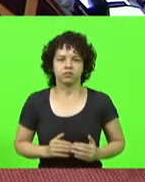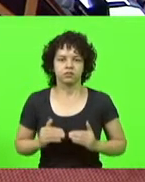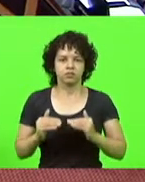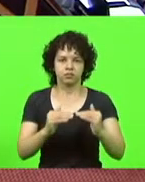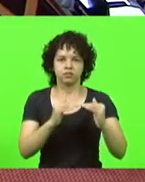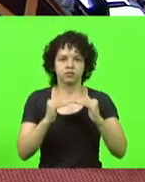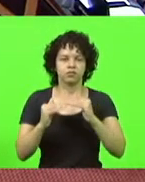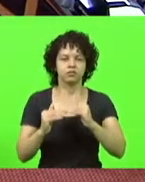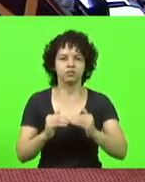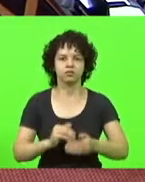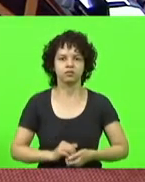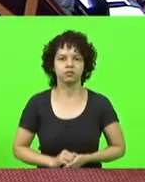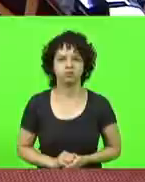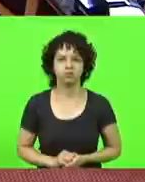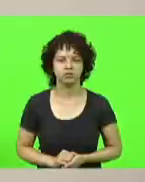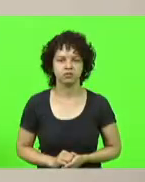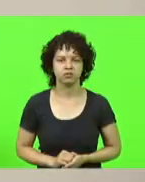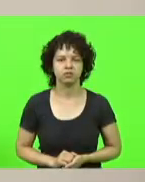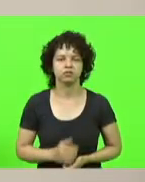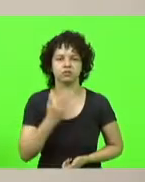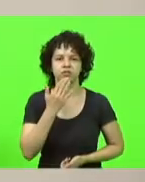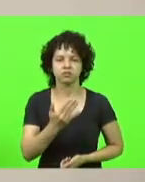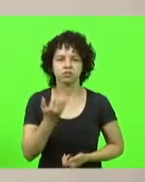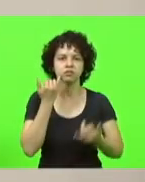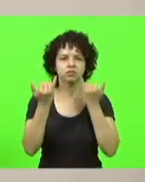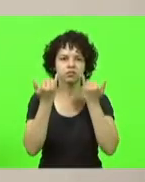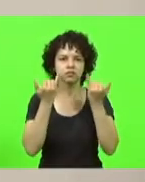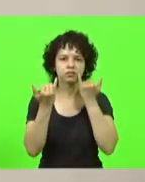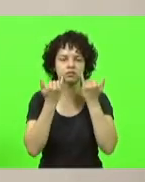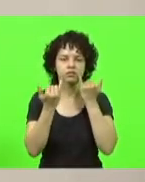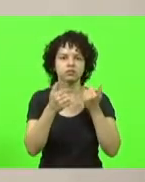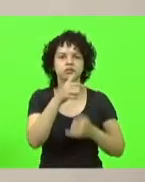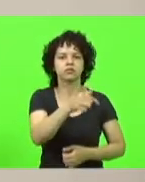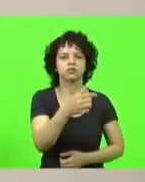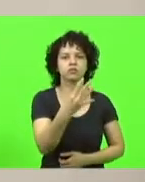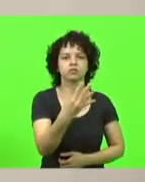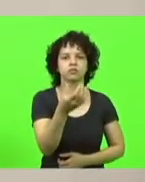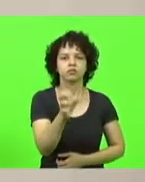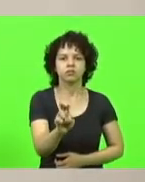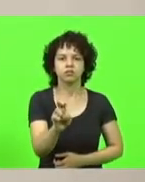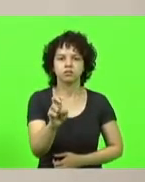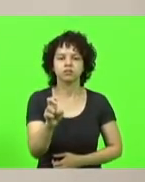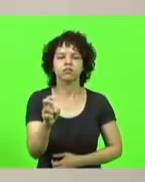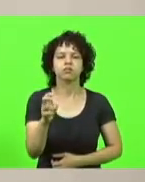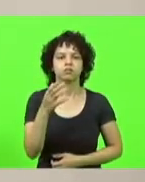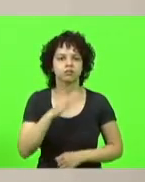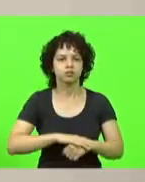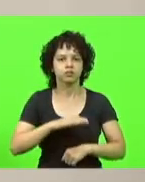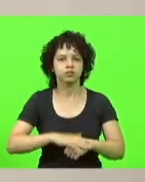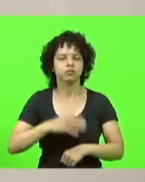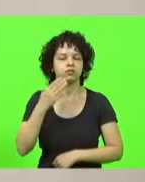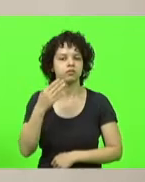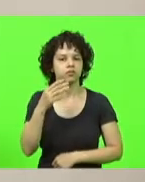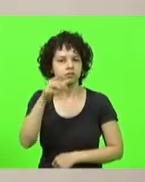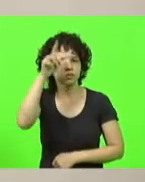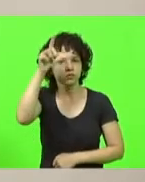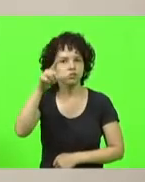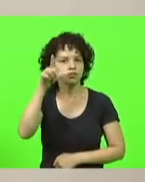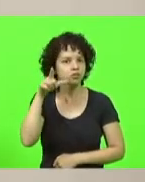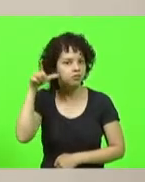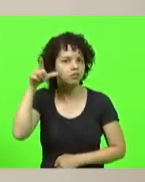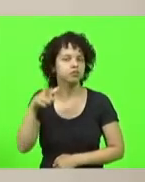unanimidade. Pedidos de informação. Pedido de informação 745, autor deputado Lércio Schuster, solicitando ao secretário de Estado da Casa